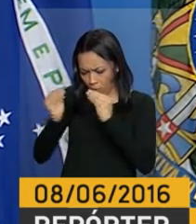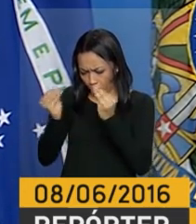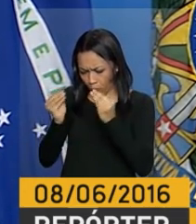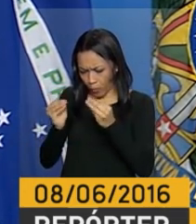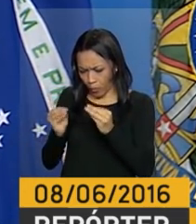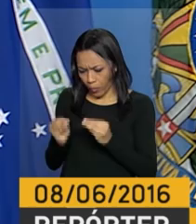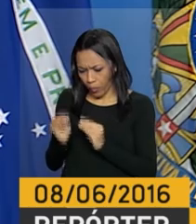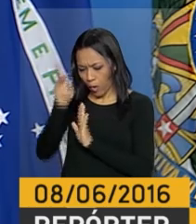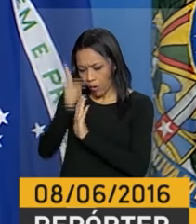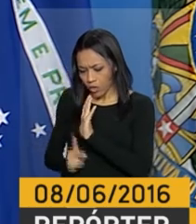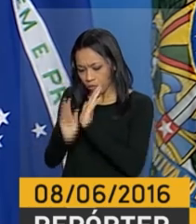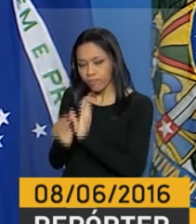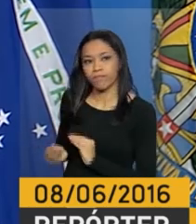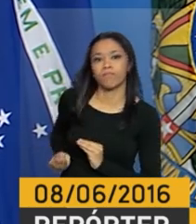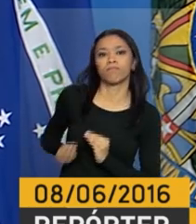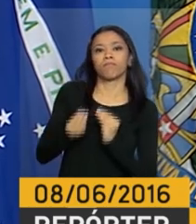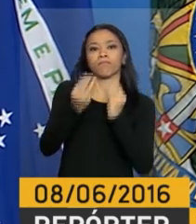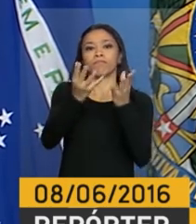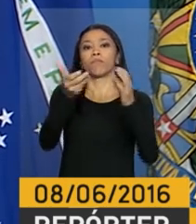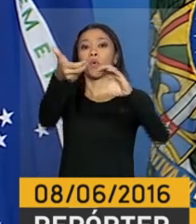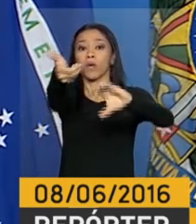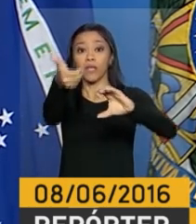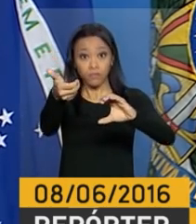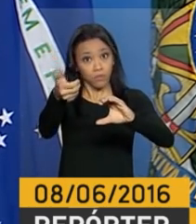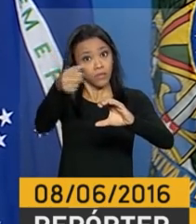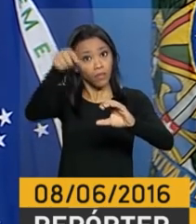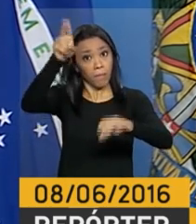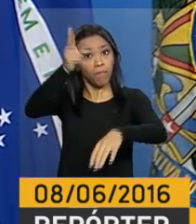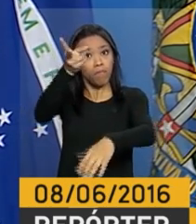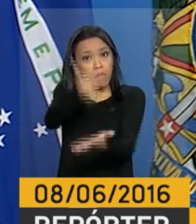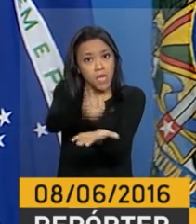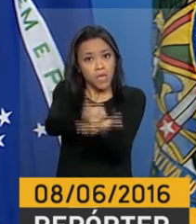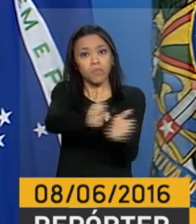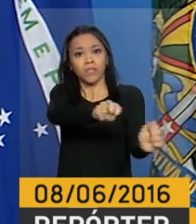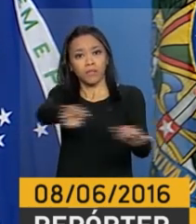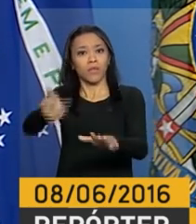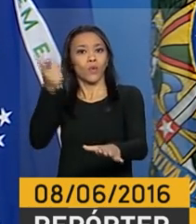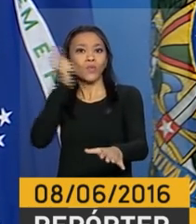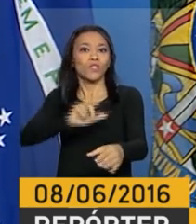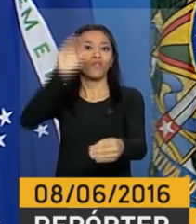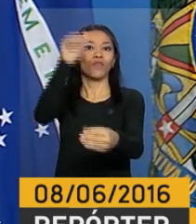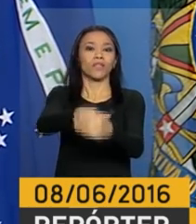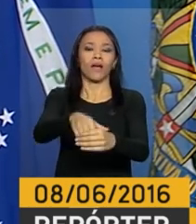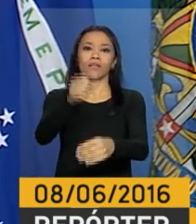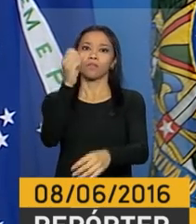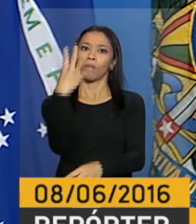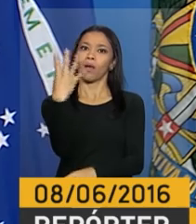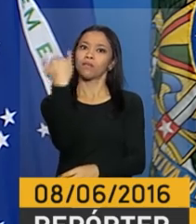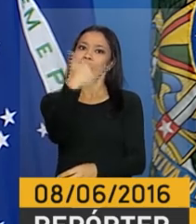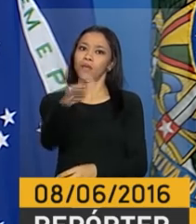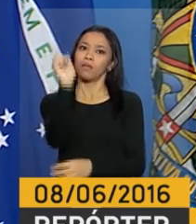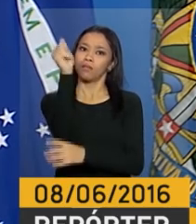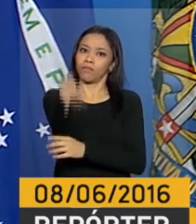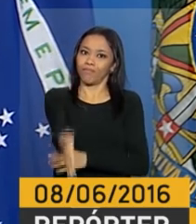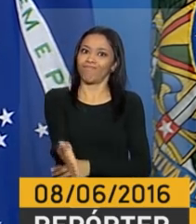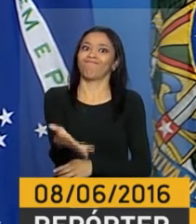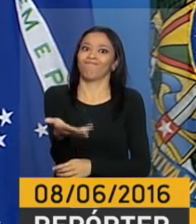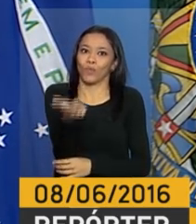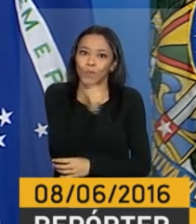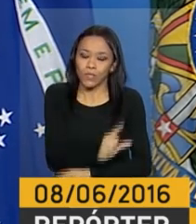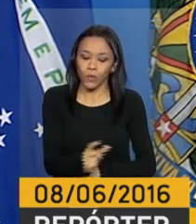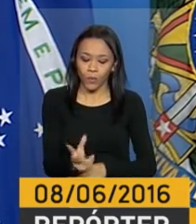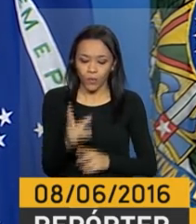nacional e na semana mesmo se votou eh às 4:30 da manhã a alteração da Meta que nos